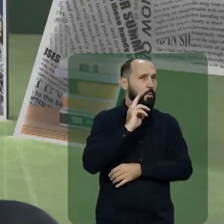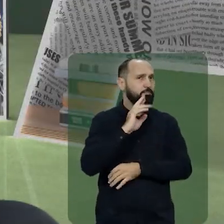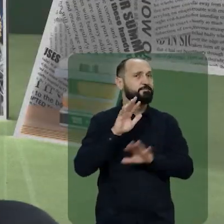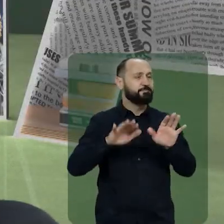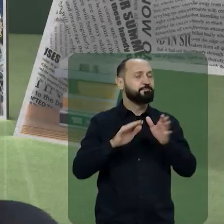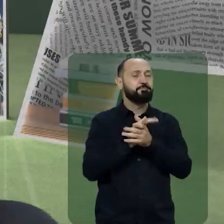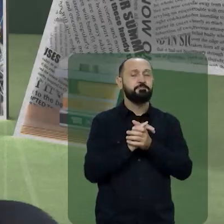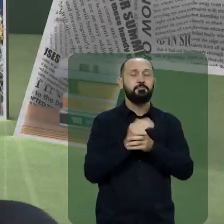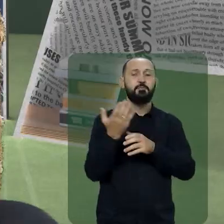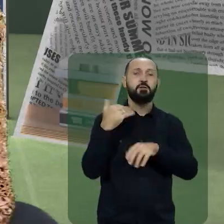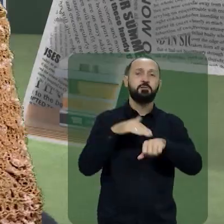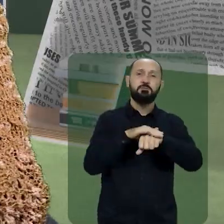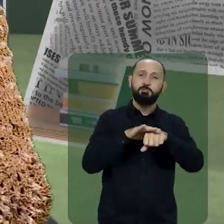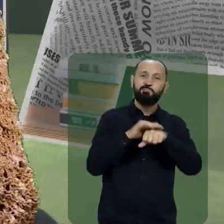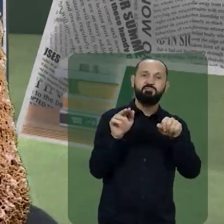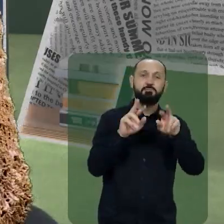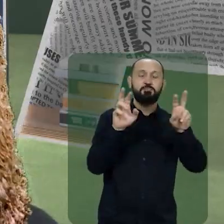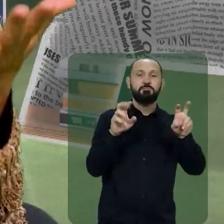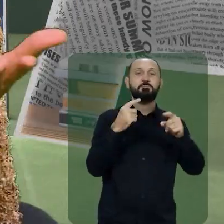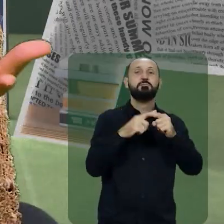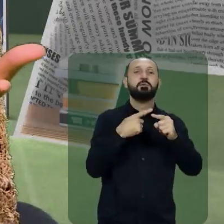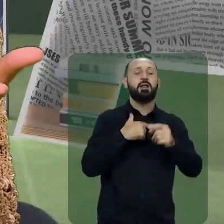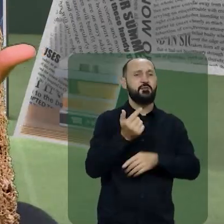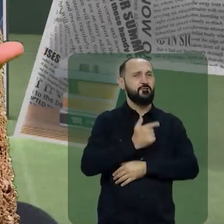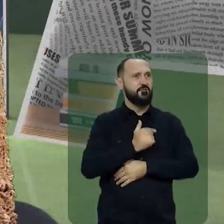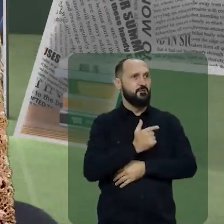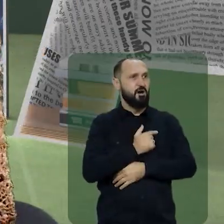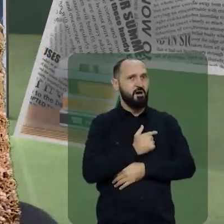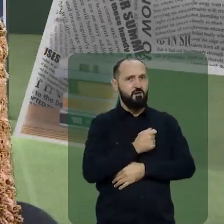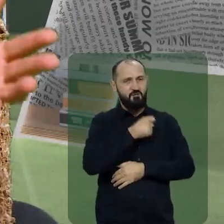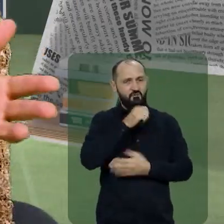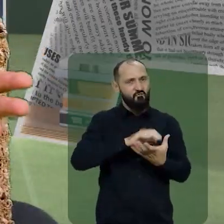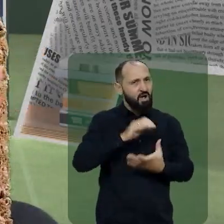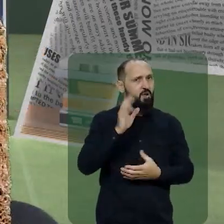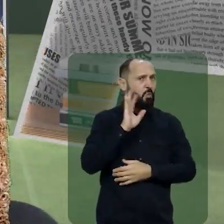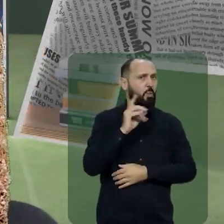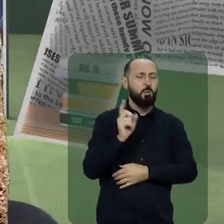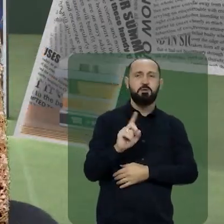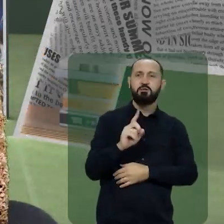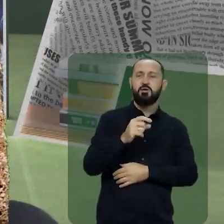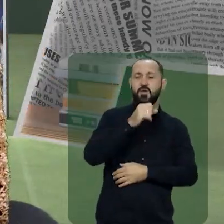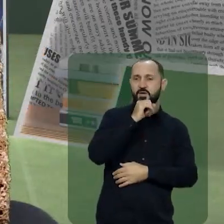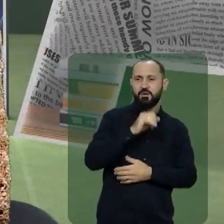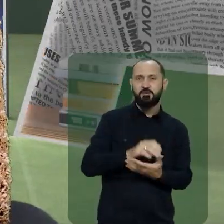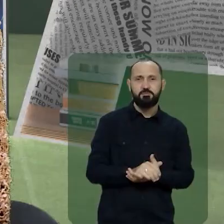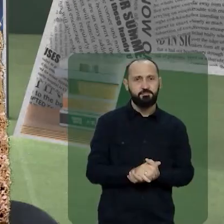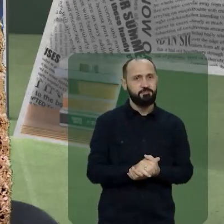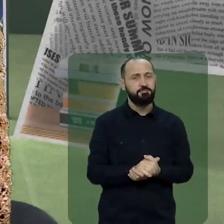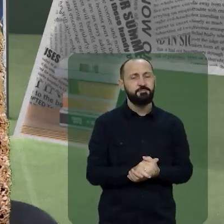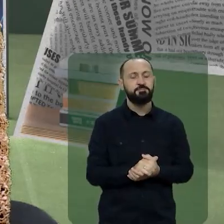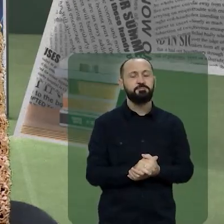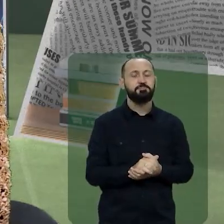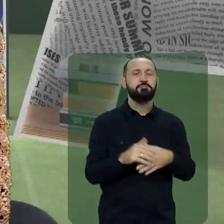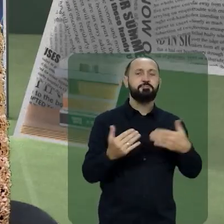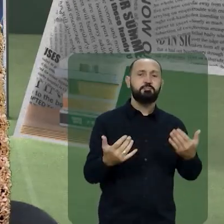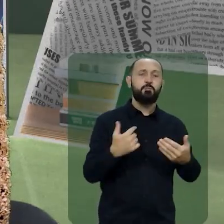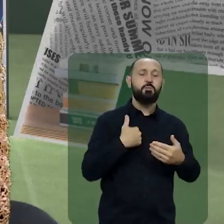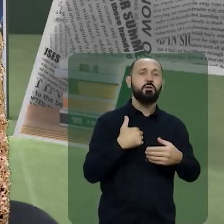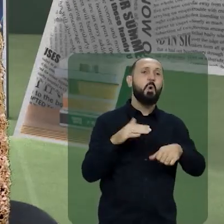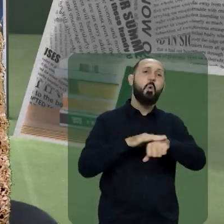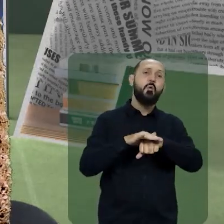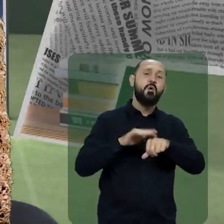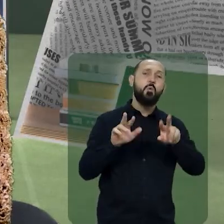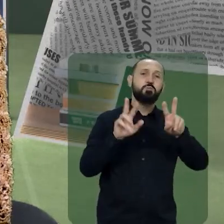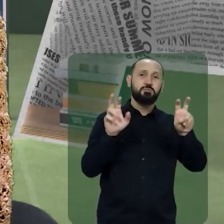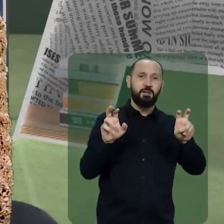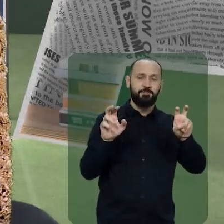Antes não se falava sobre isso porque era feio envelhecer, não era legal você ficar velho, né? E aí, por não falar